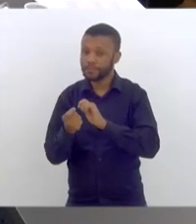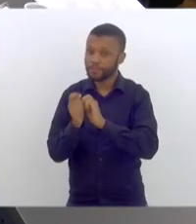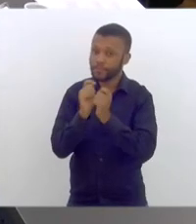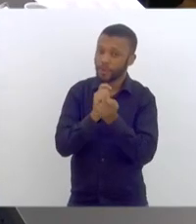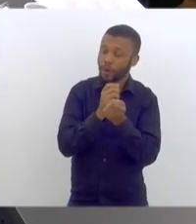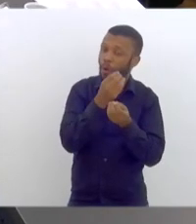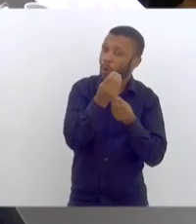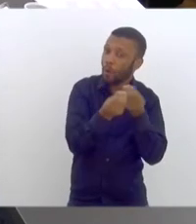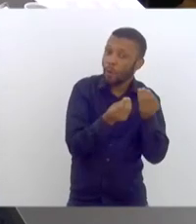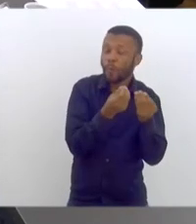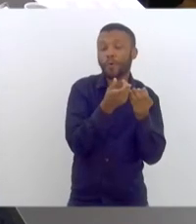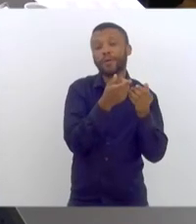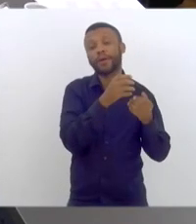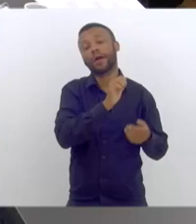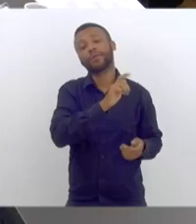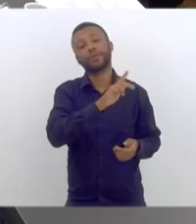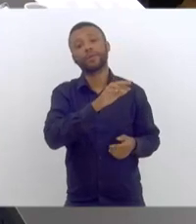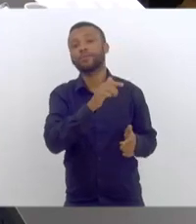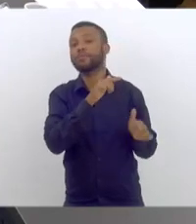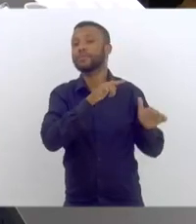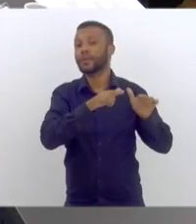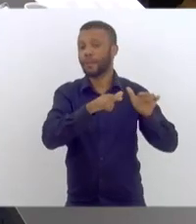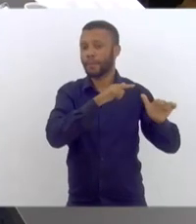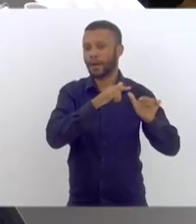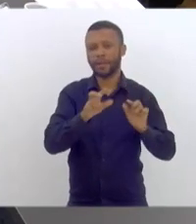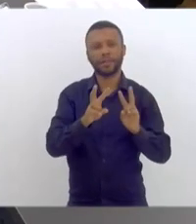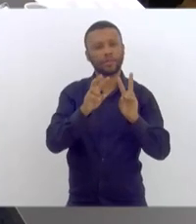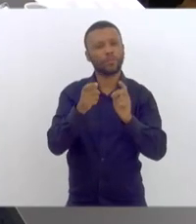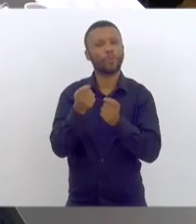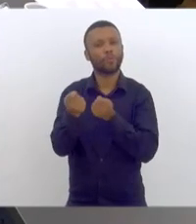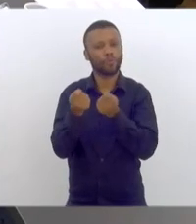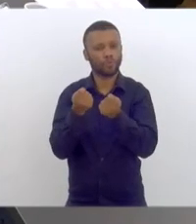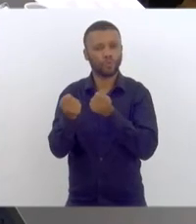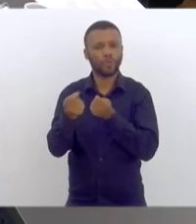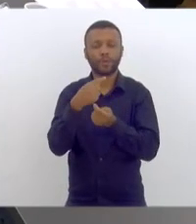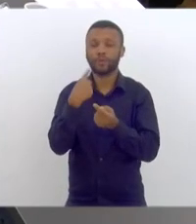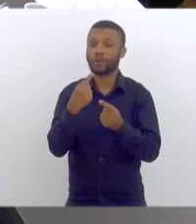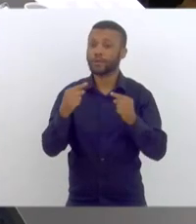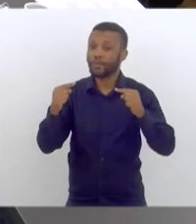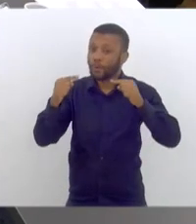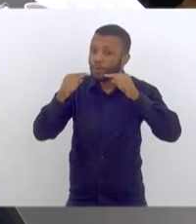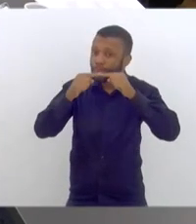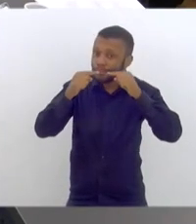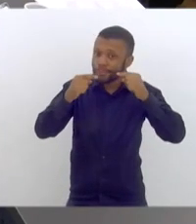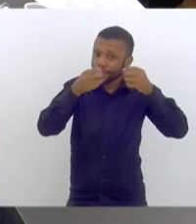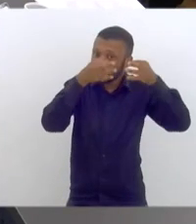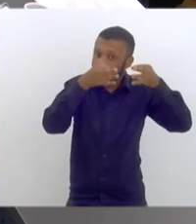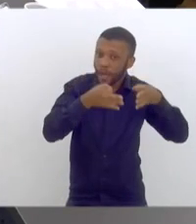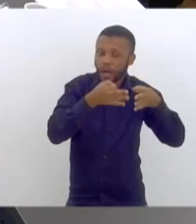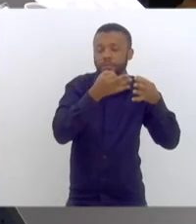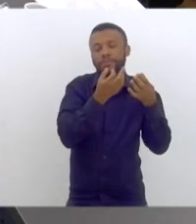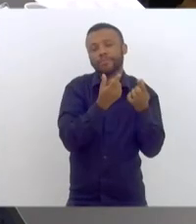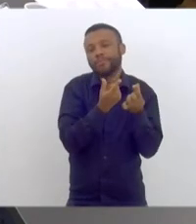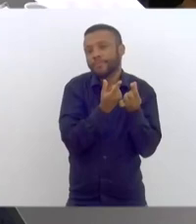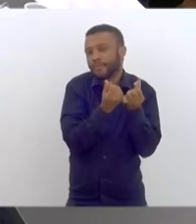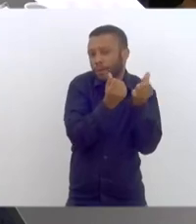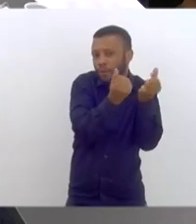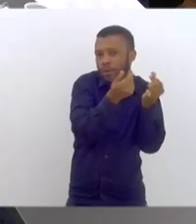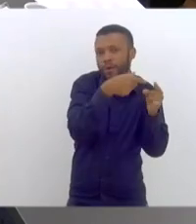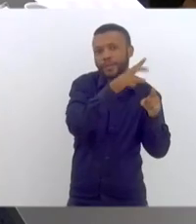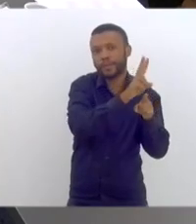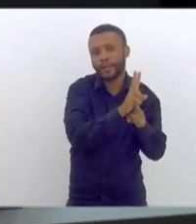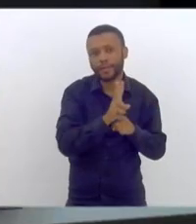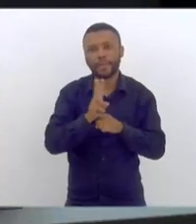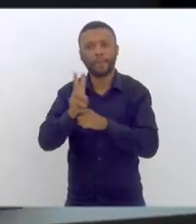a gente trabalha então com relação ao controle para termos coerência até com os demais valores e demais empréstimos